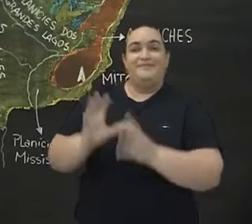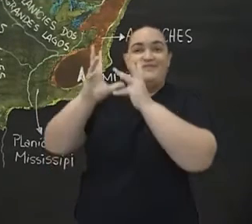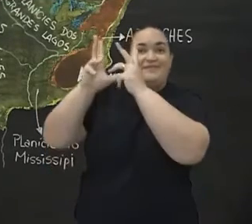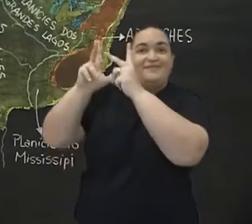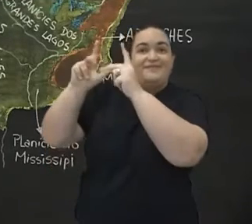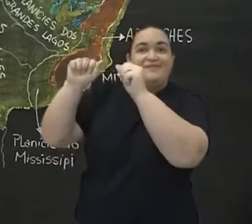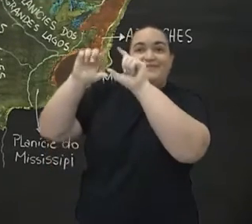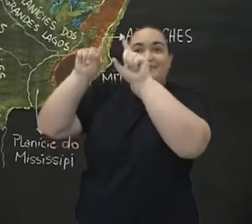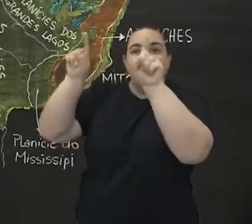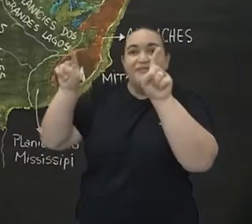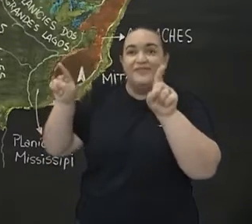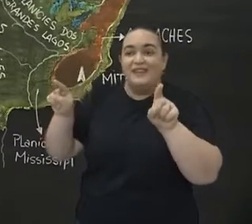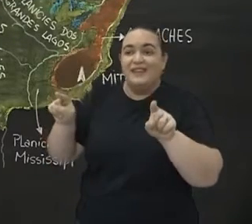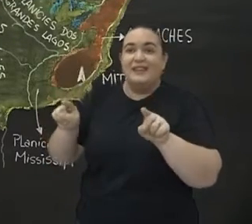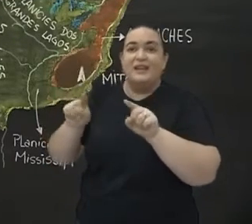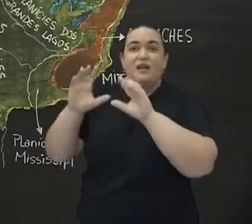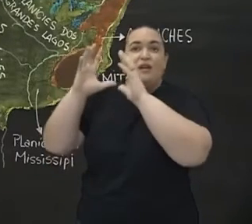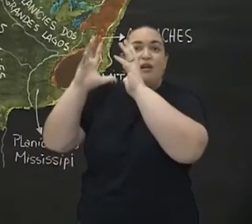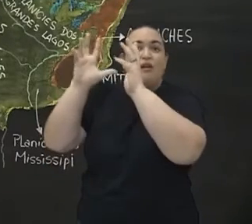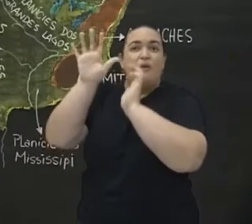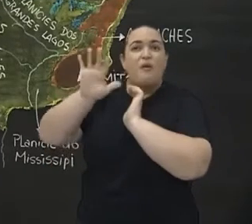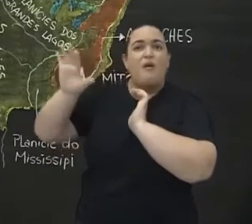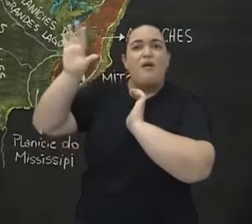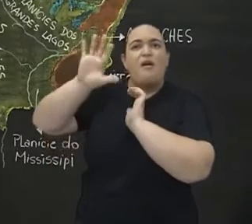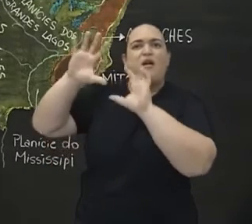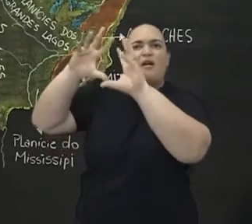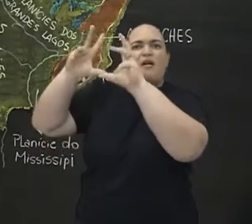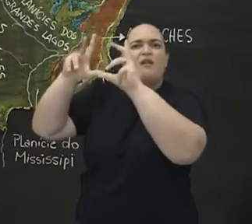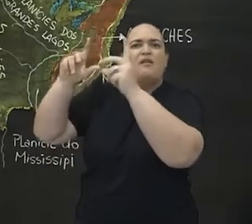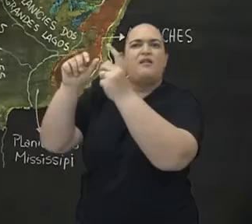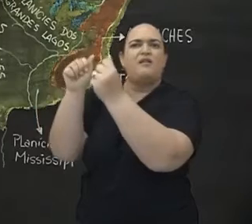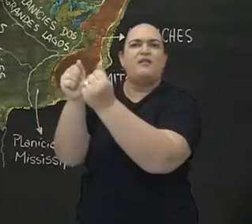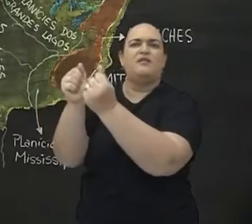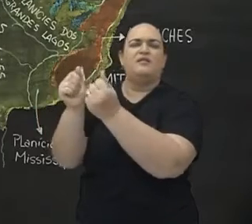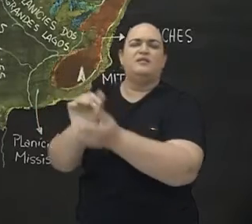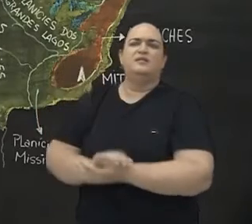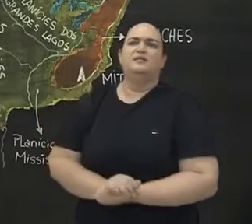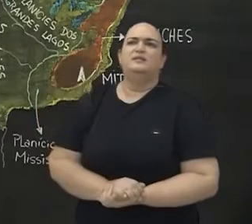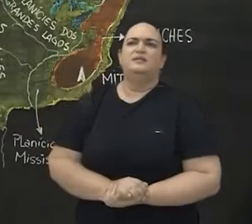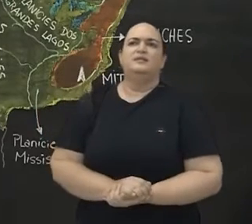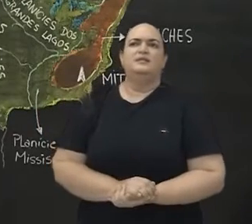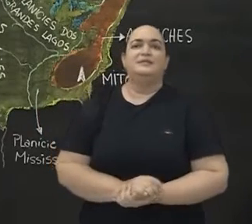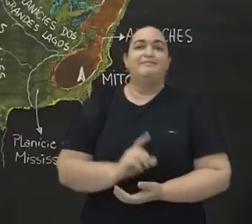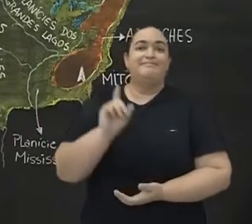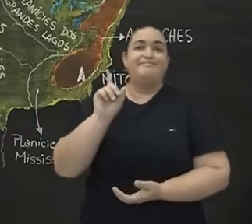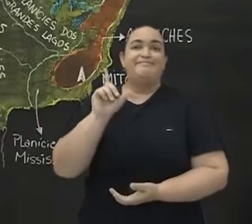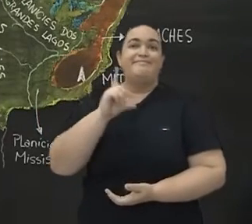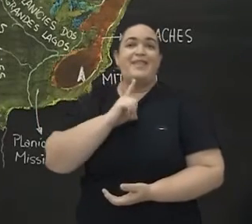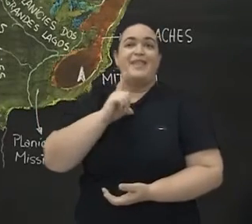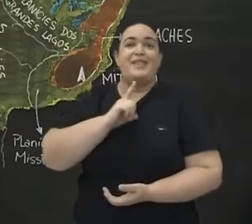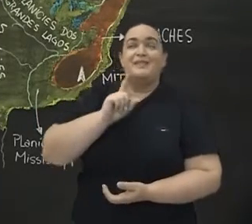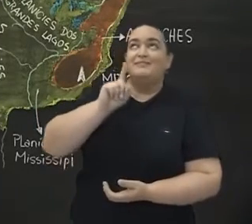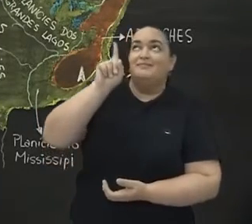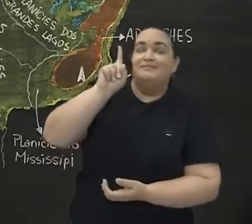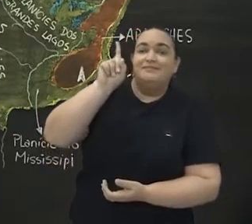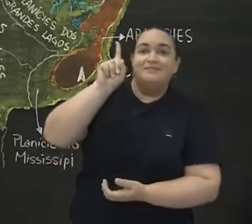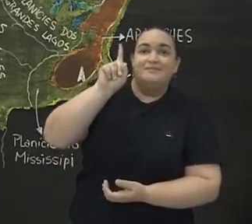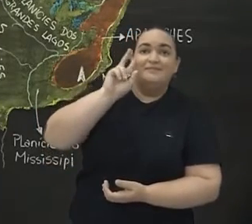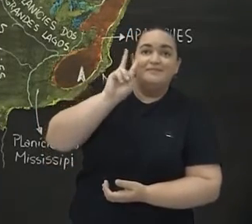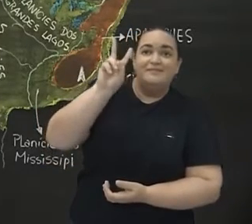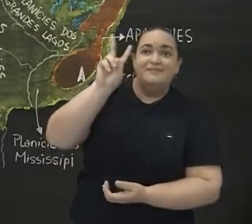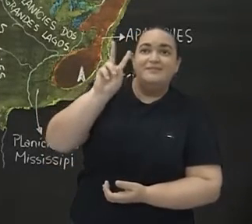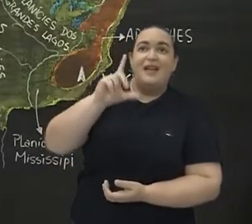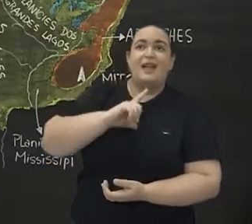aqui, ó, ela é uma formação de glaciação. Então esse escudo é um escudo cristalino, mas ele é